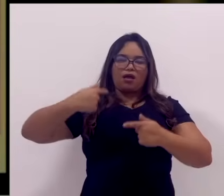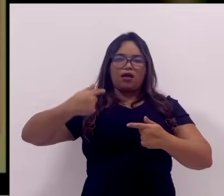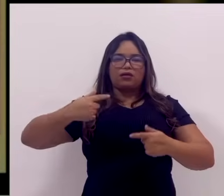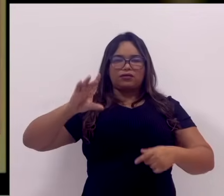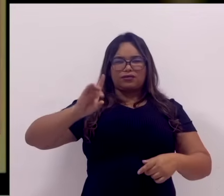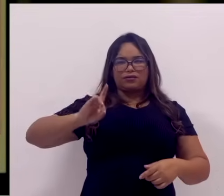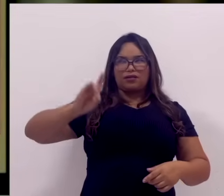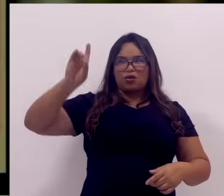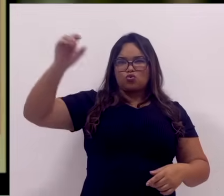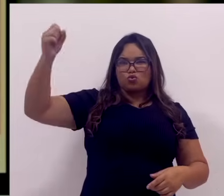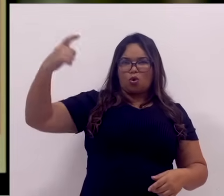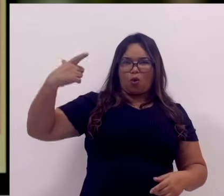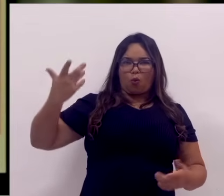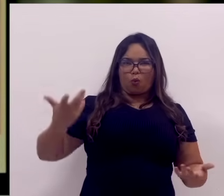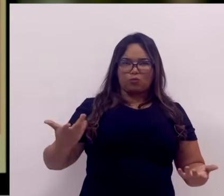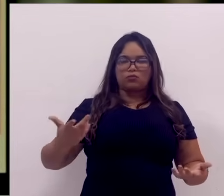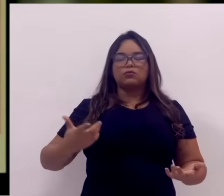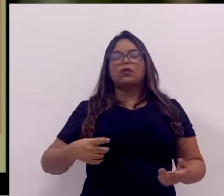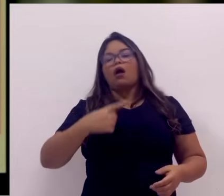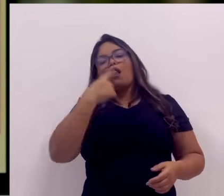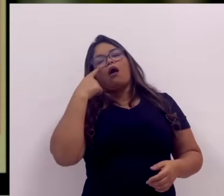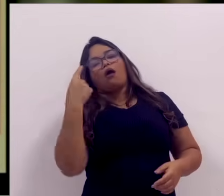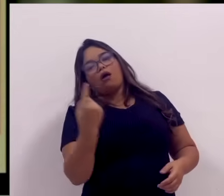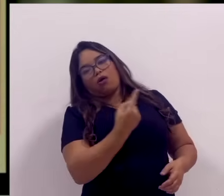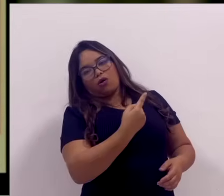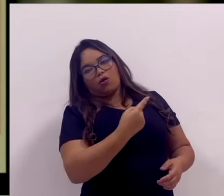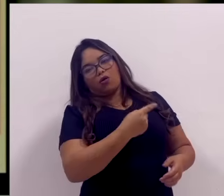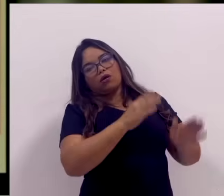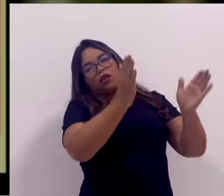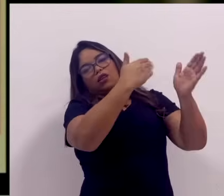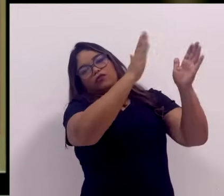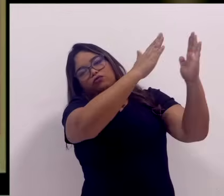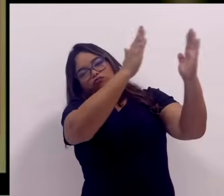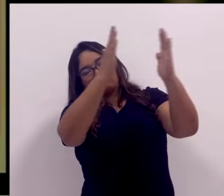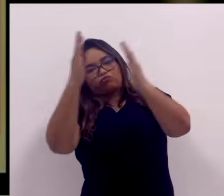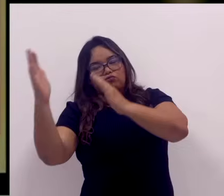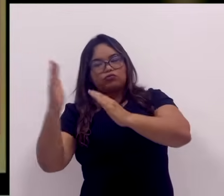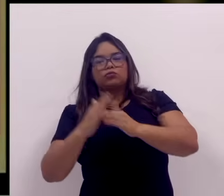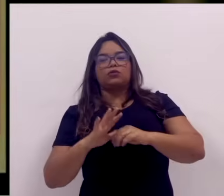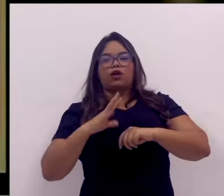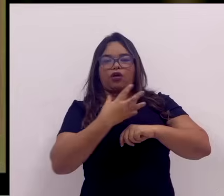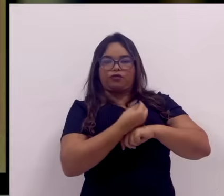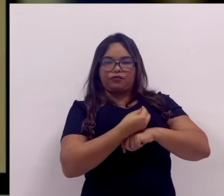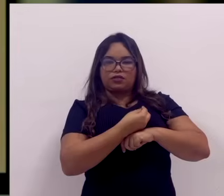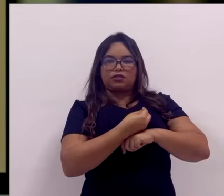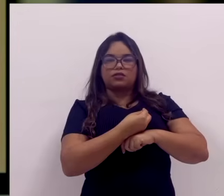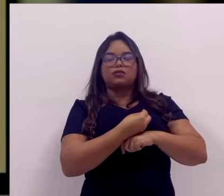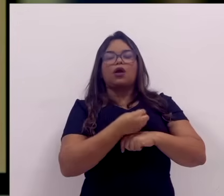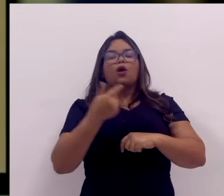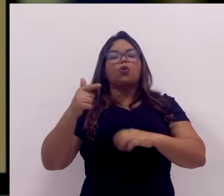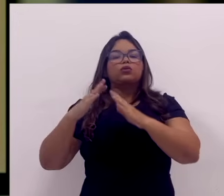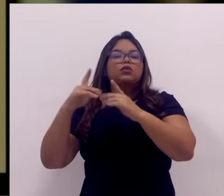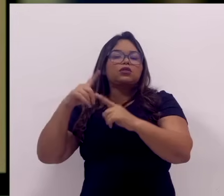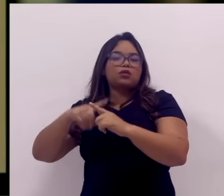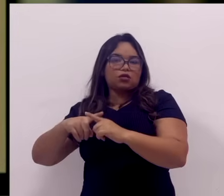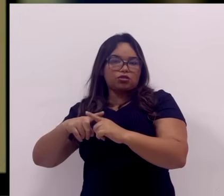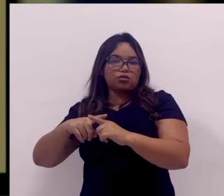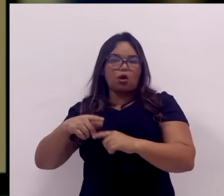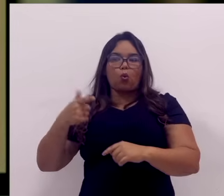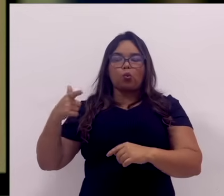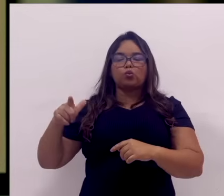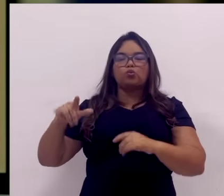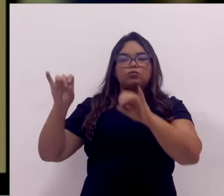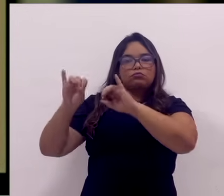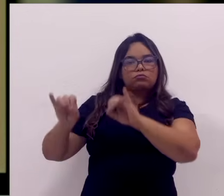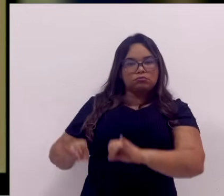Aqui a Câmara Municipal, uma bela biblioteca em Éfeso, o Templo de Domiciano, outro culto ao imperador, outra